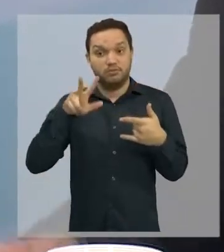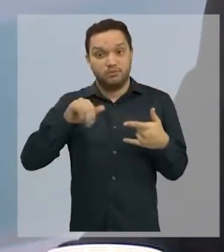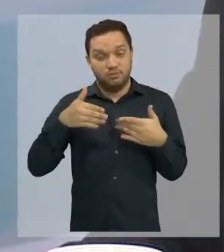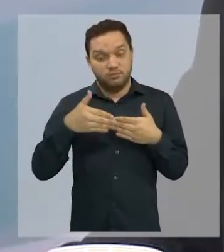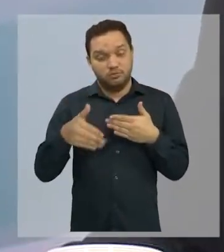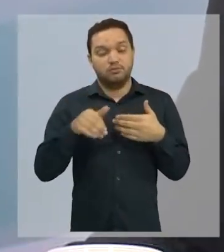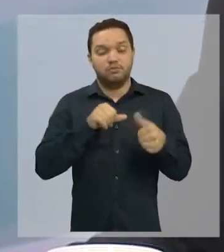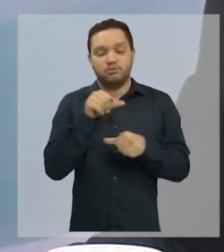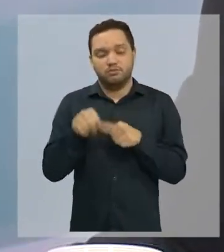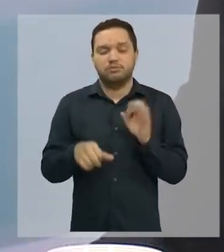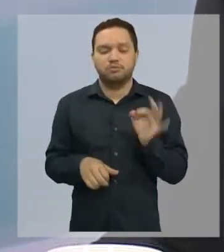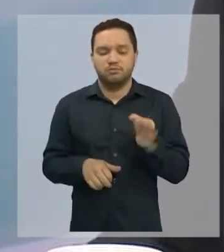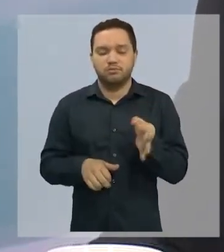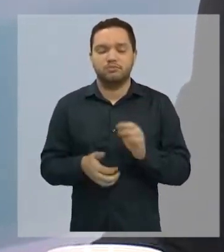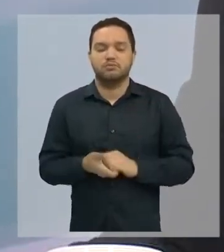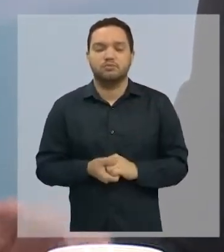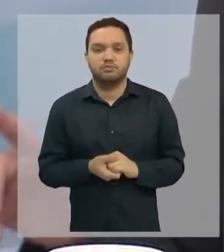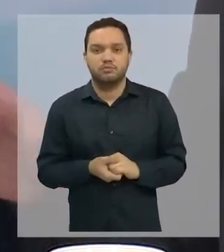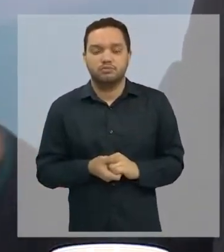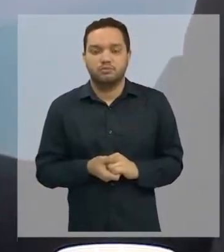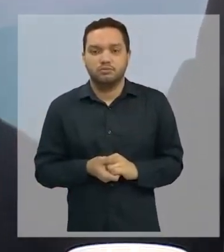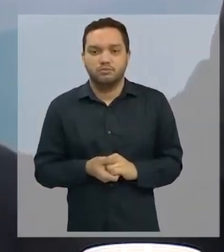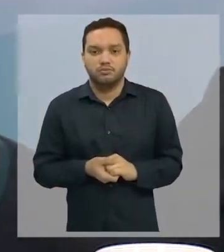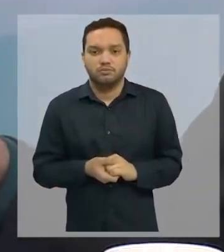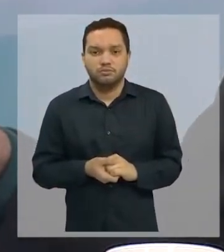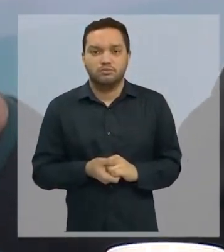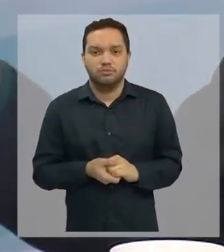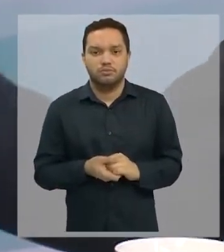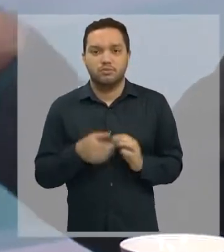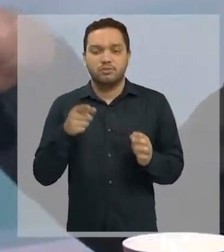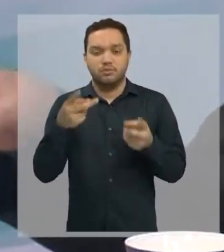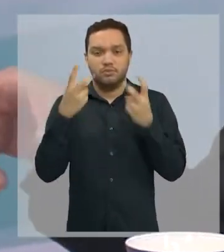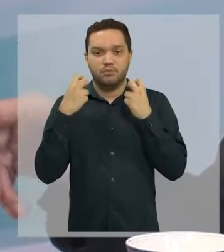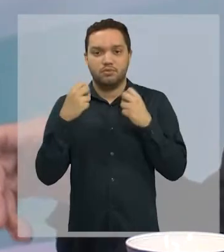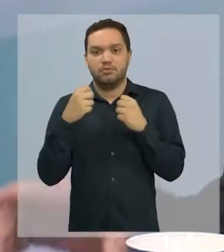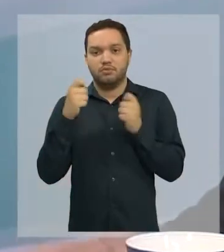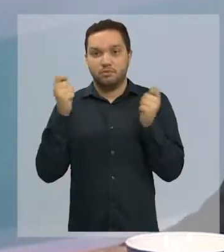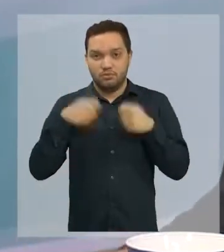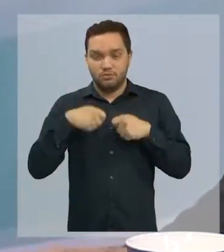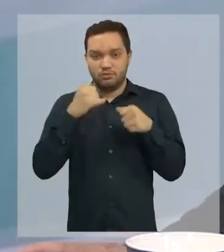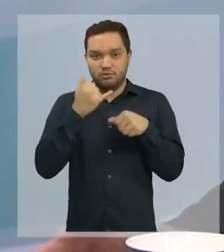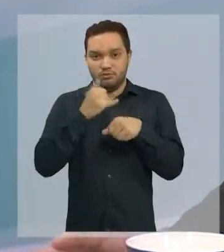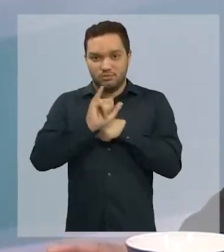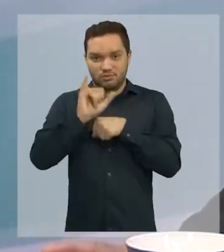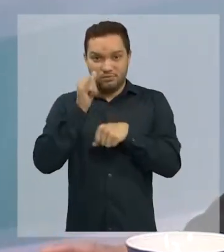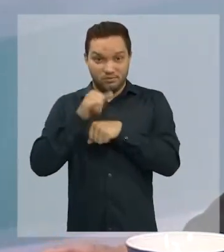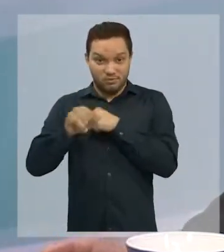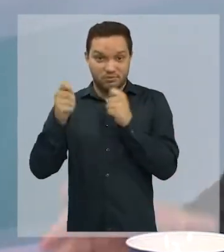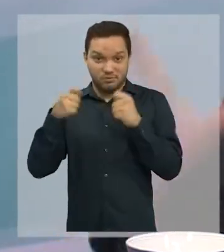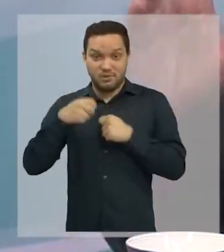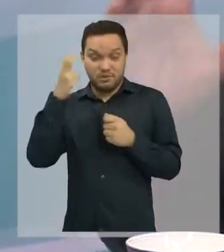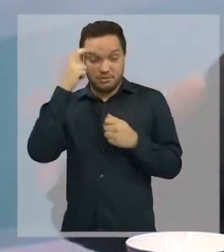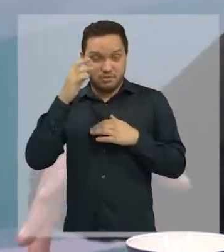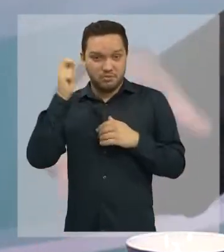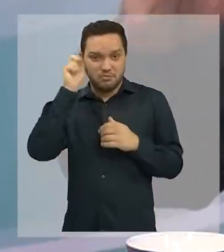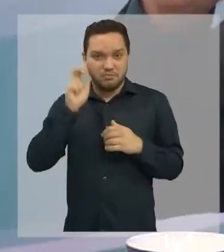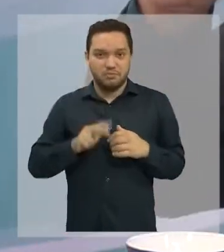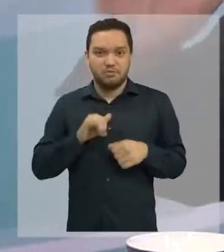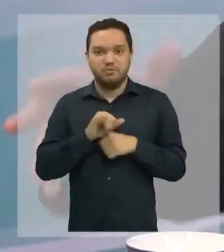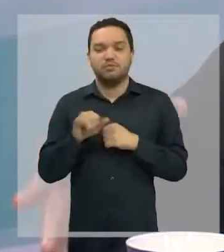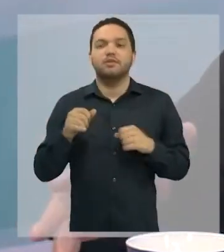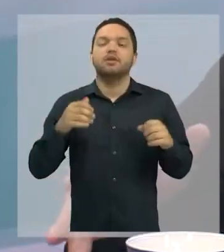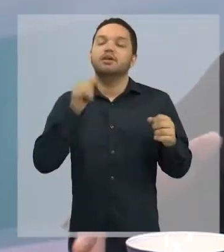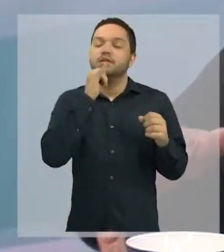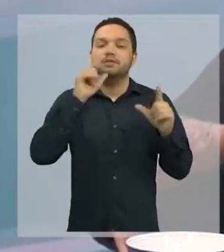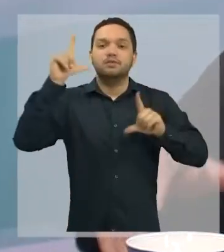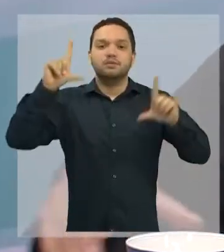isso vai mudar. Mas, Arnaldo, é o seguinte, o que eles viam era o seu potencial de enganar com o negócio. Aí você ia para esses